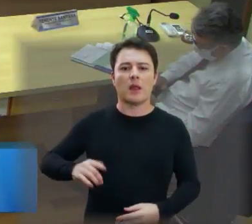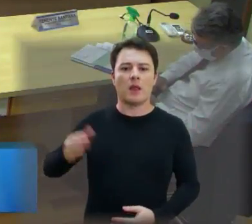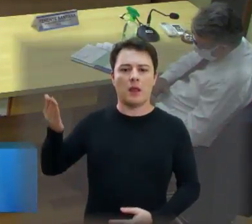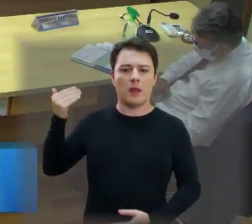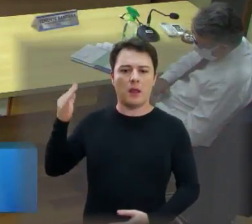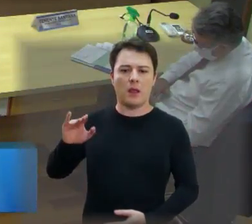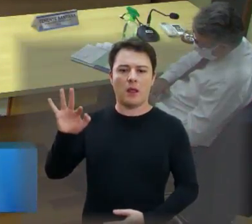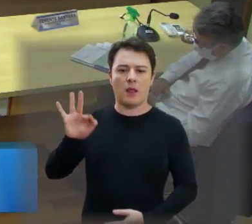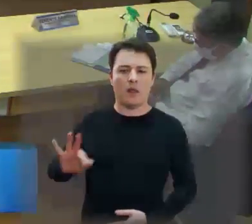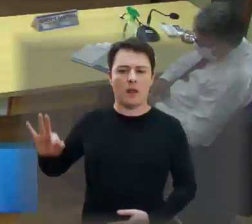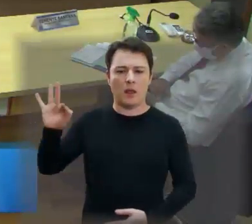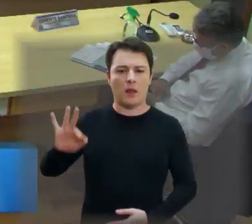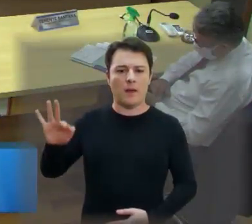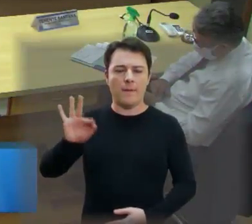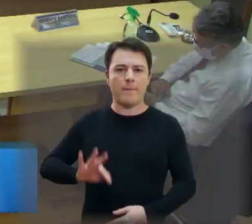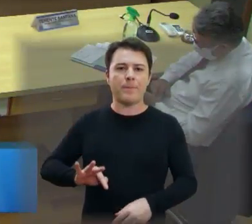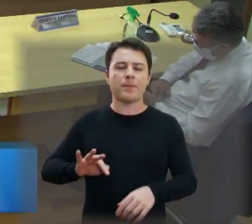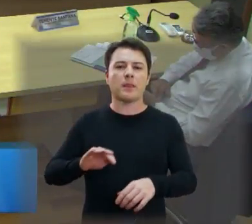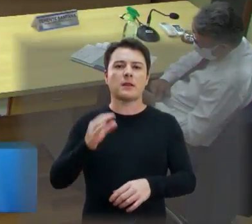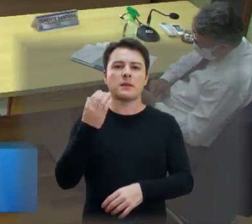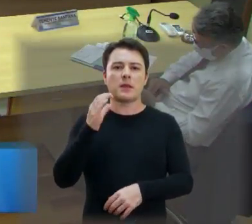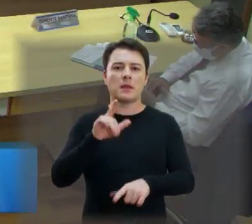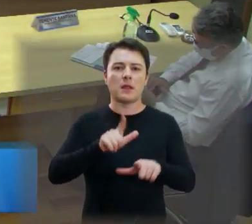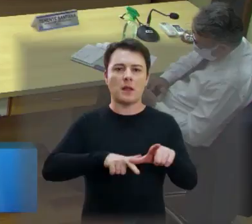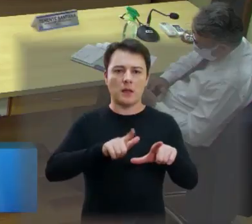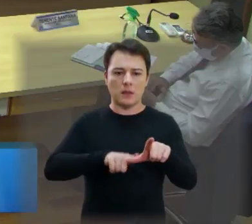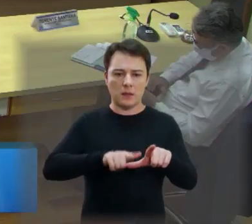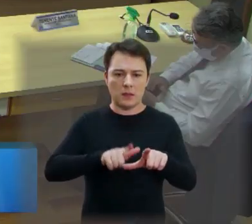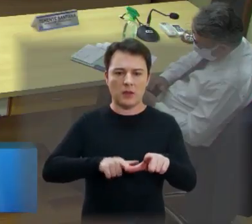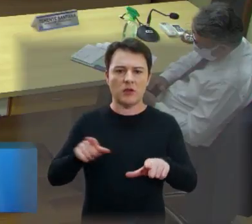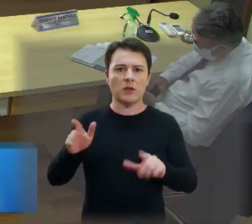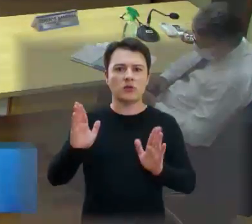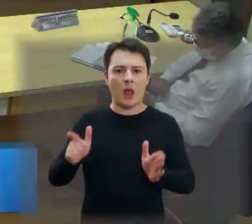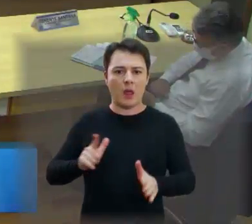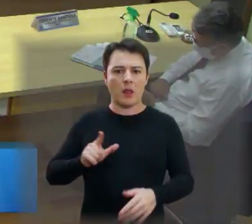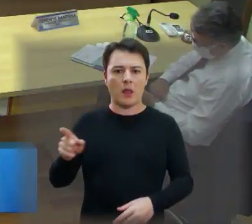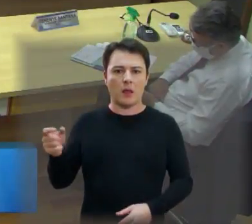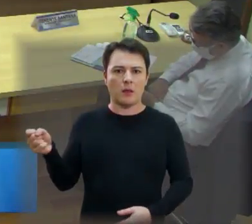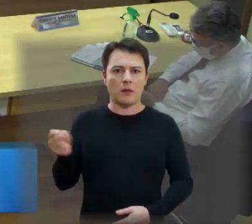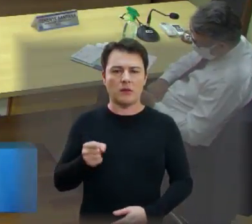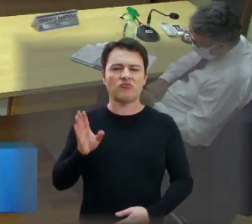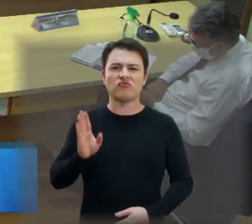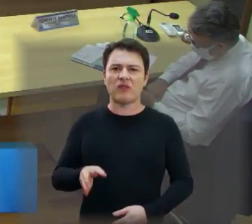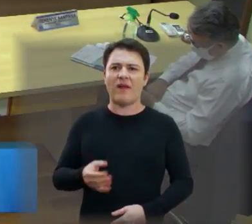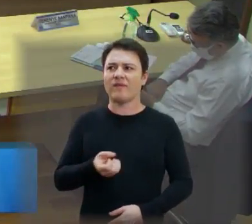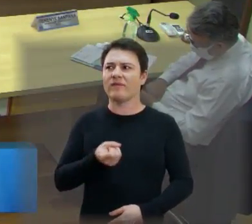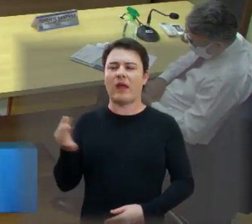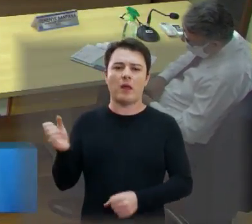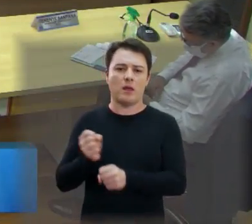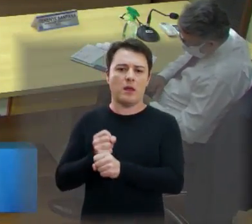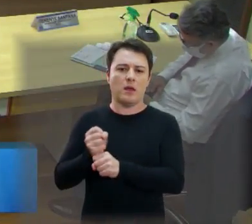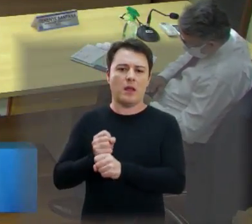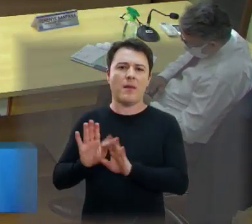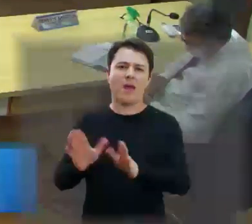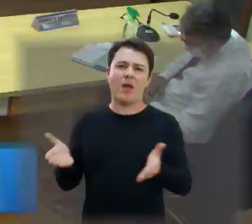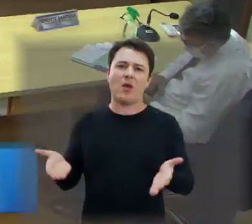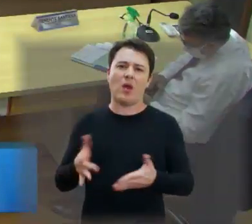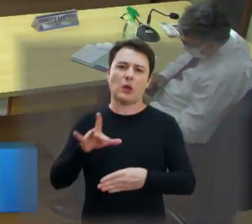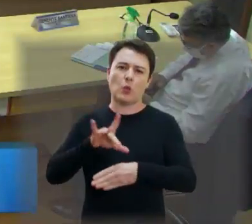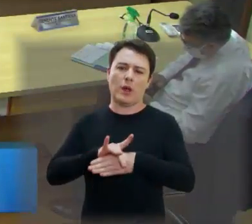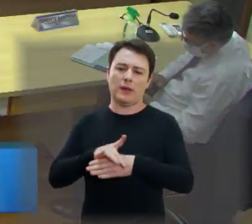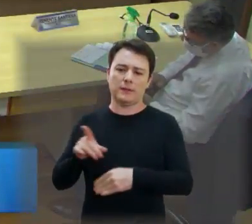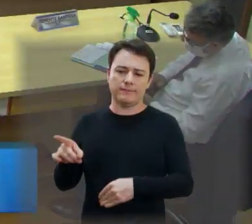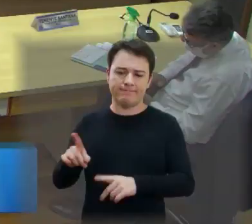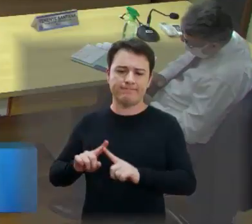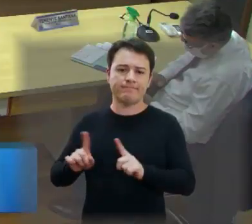de Ciências e Letras, professor Borba, né? Que tocou há muito tempo, agora já está mais debilitado, mas o